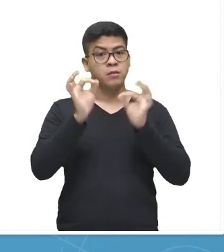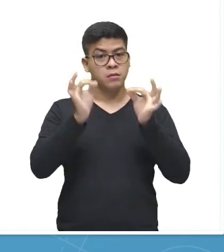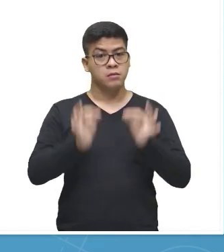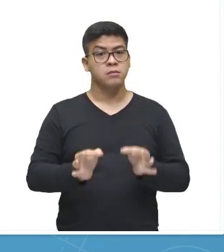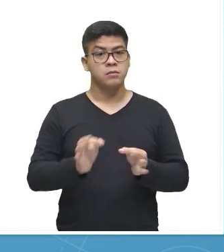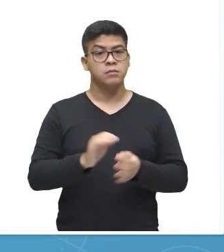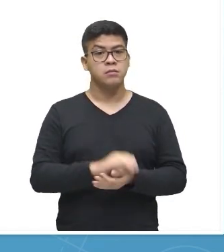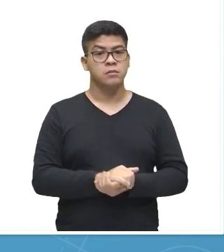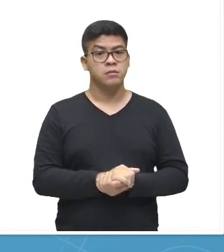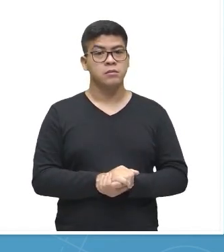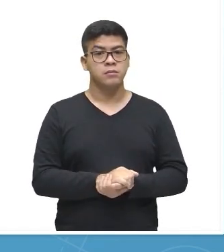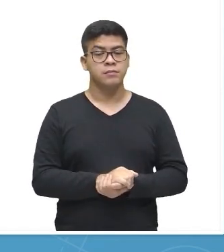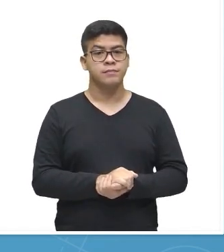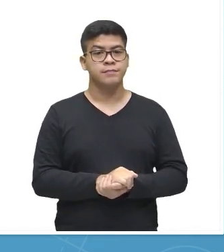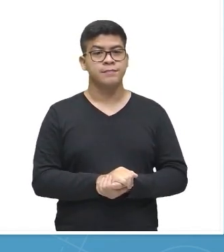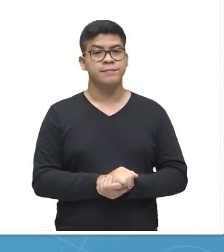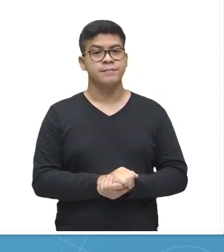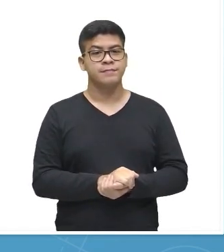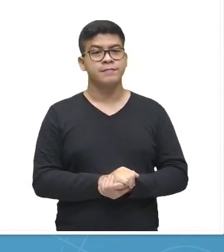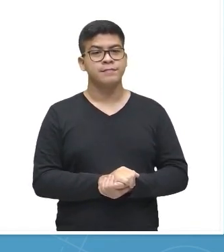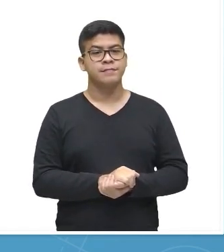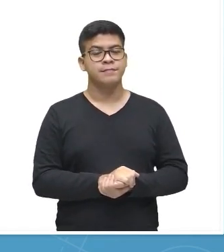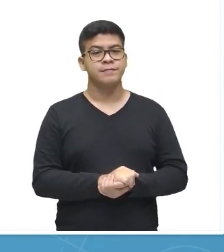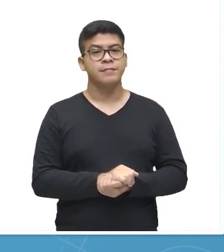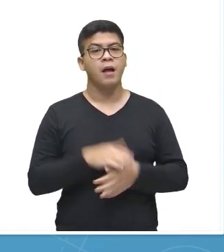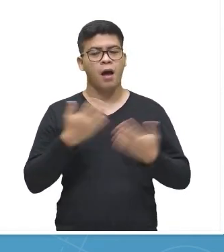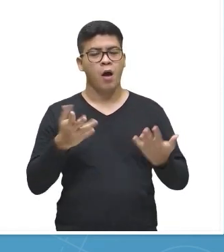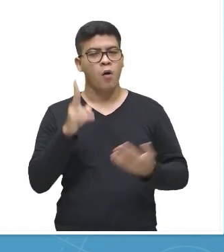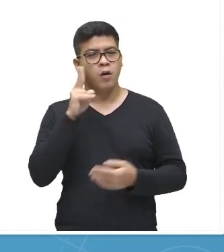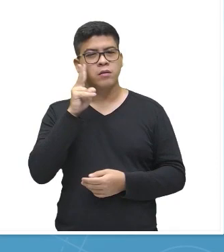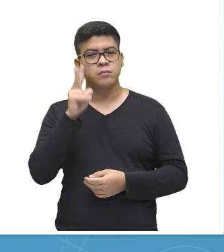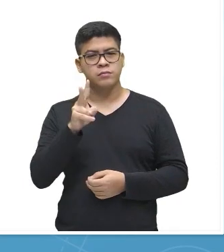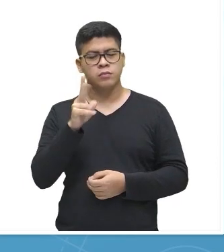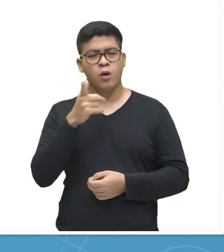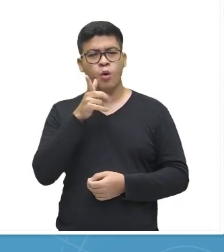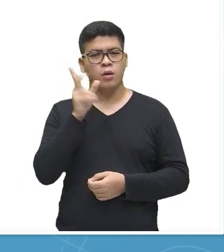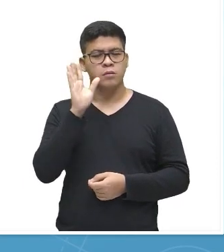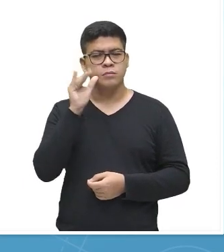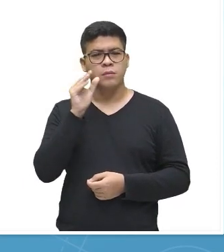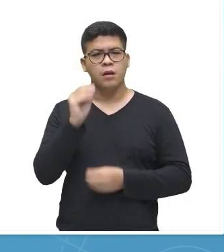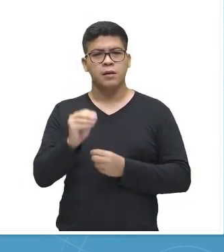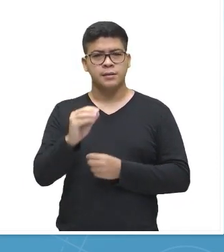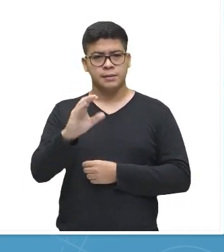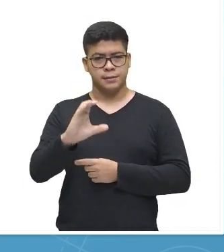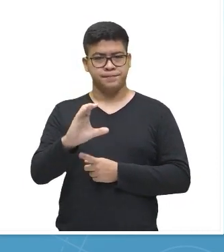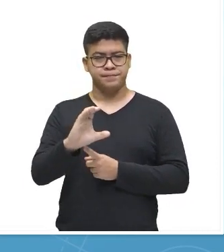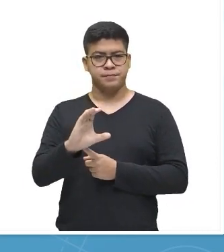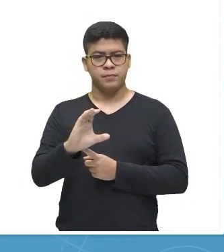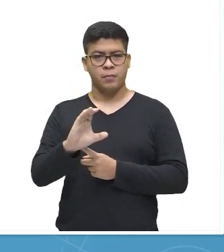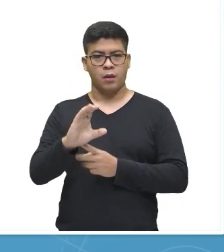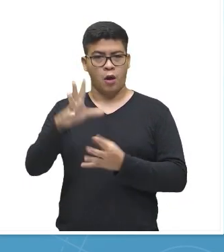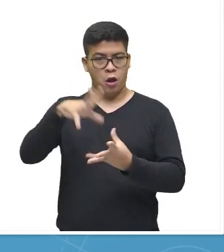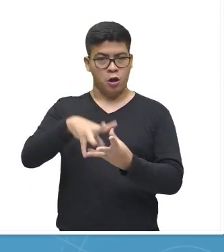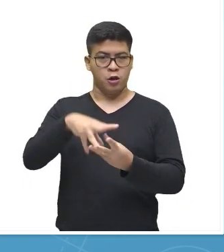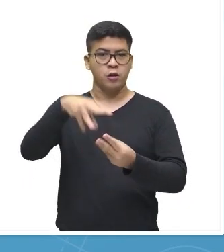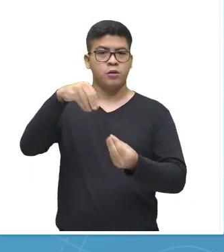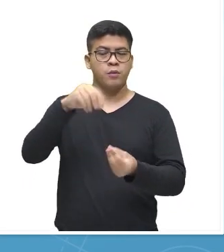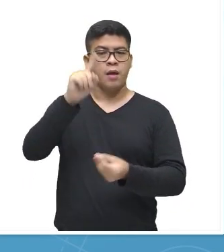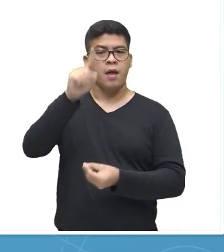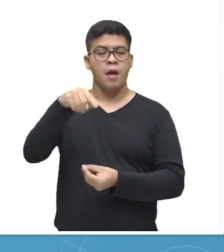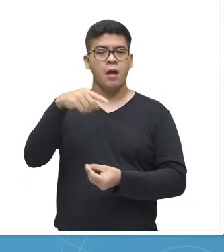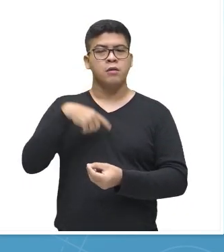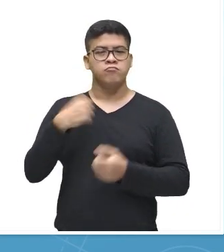resposta incorreta. Agora vamos olhar as outras. A dimensão espiritual é a